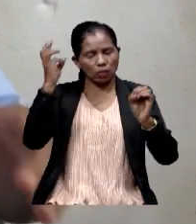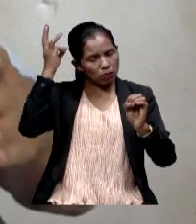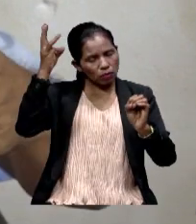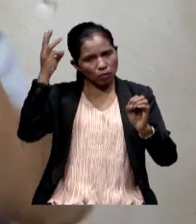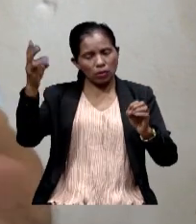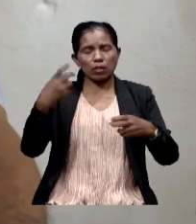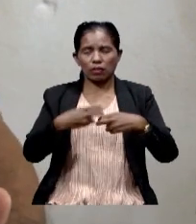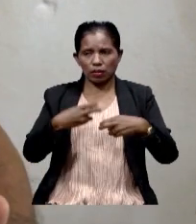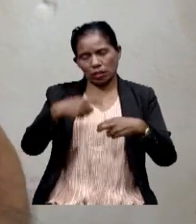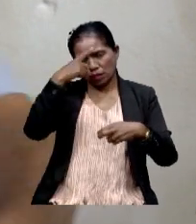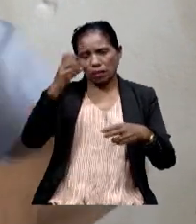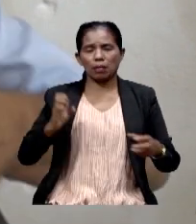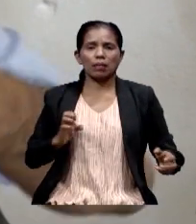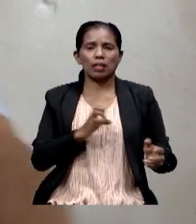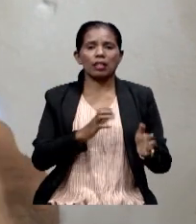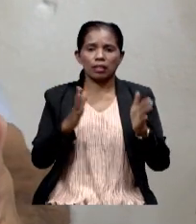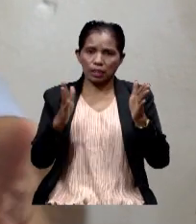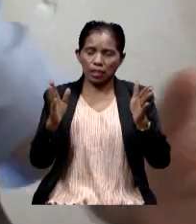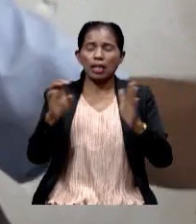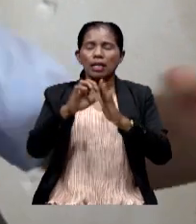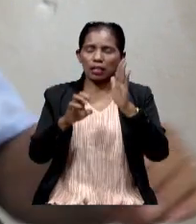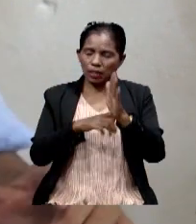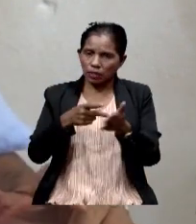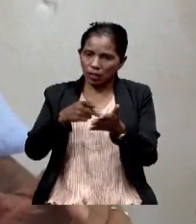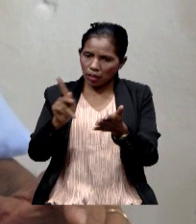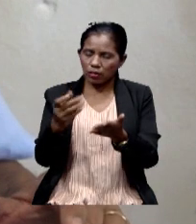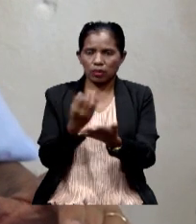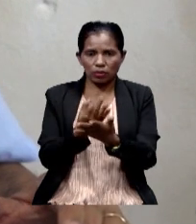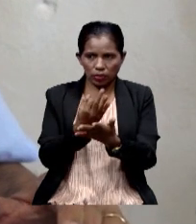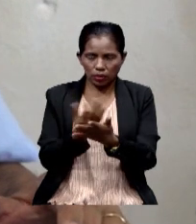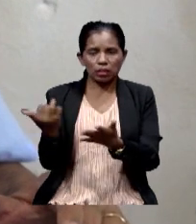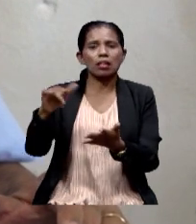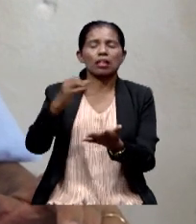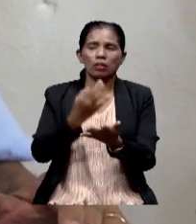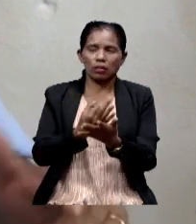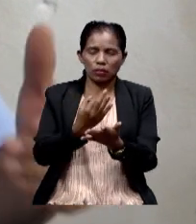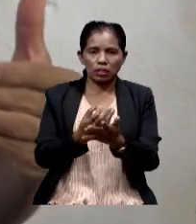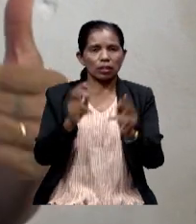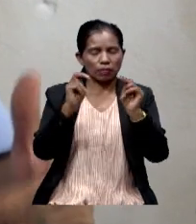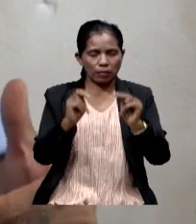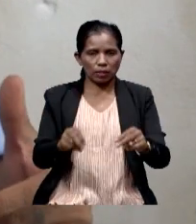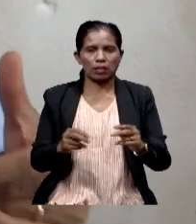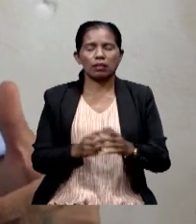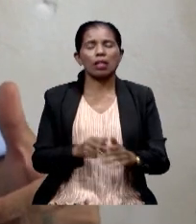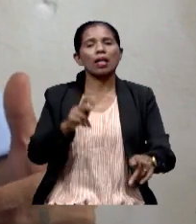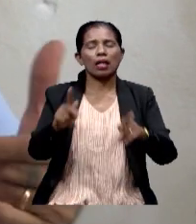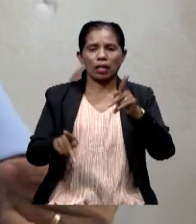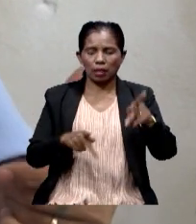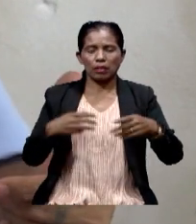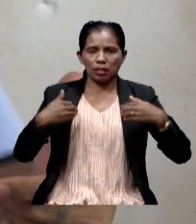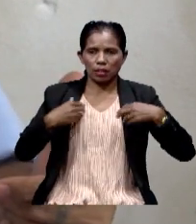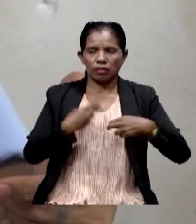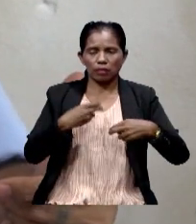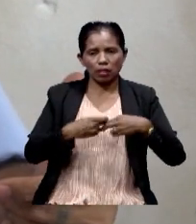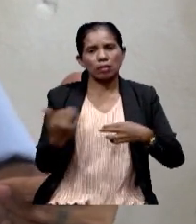preocupa, também estar no selo ser salário, estar no beneficia ser nia. Ser minha necessidade, enquanto o povo, quando crise ia, ser lá